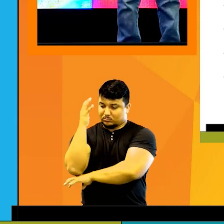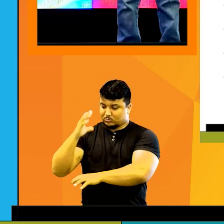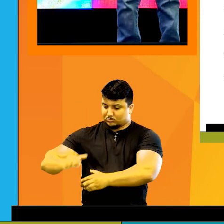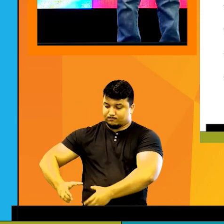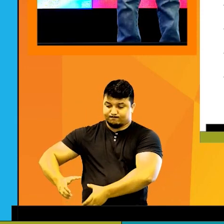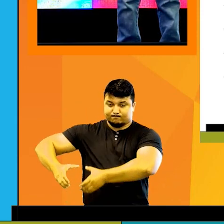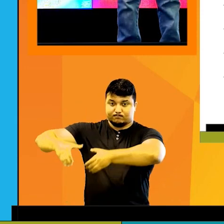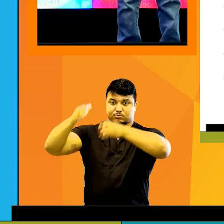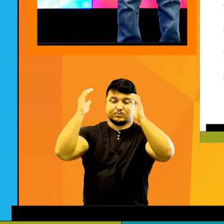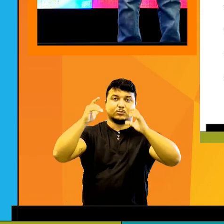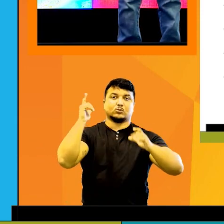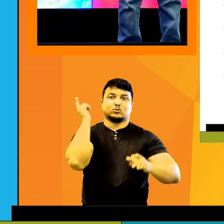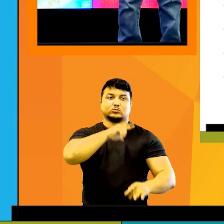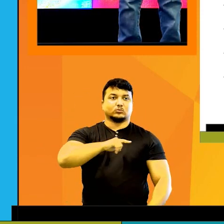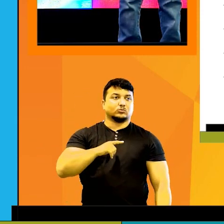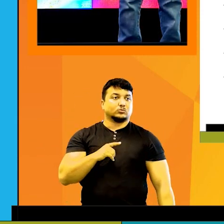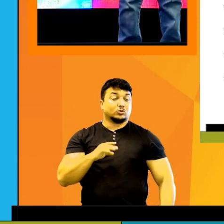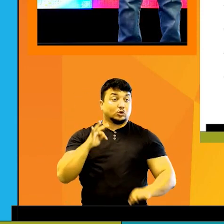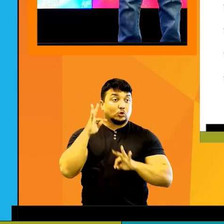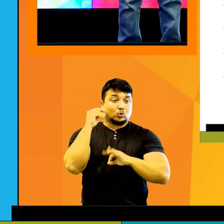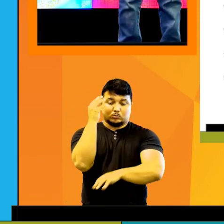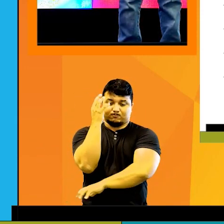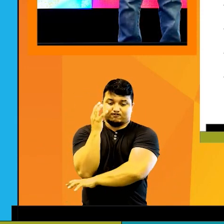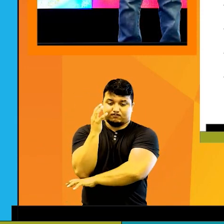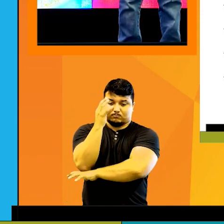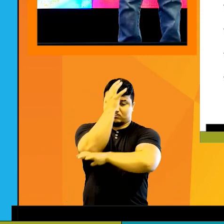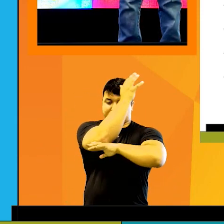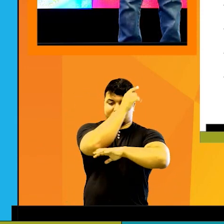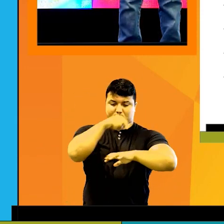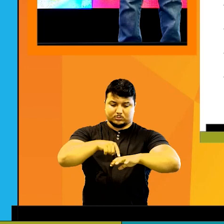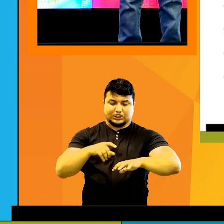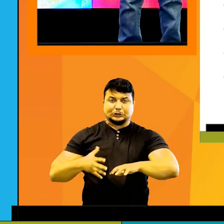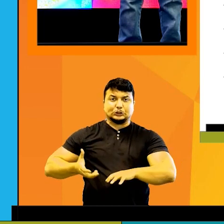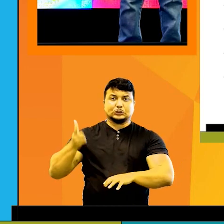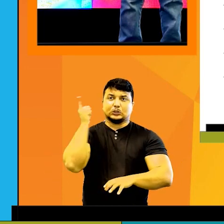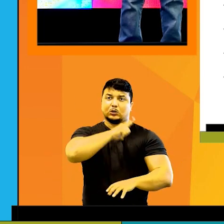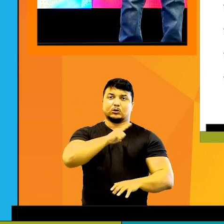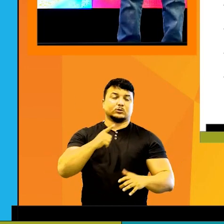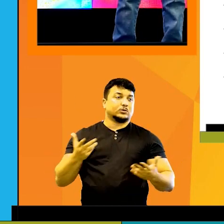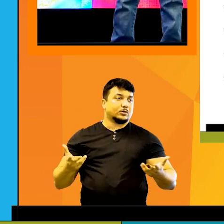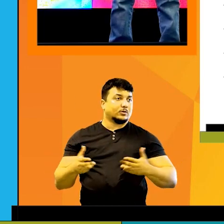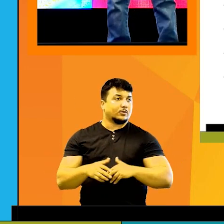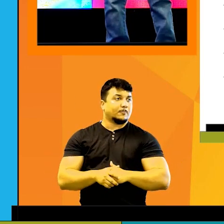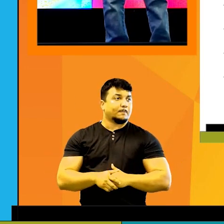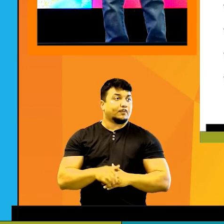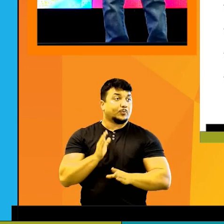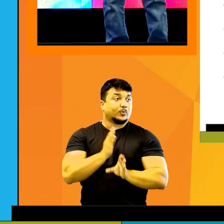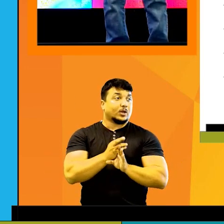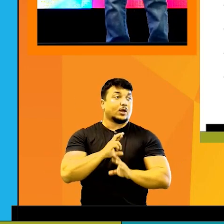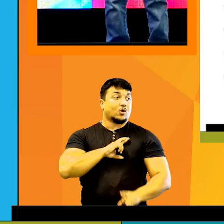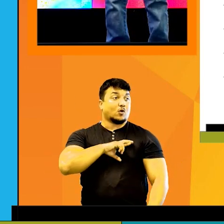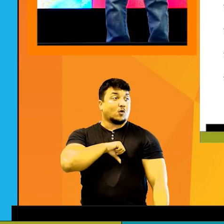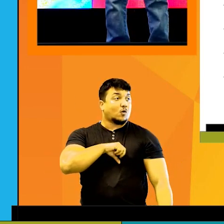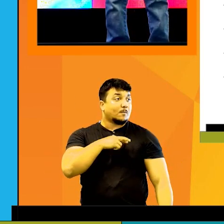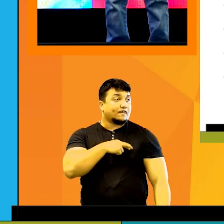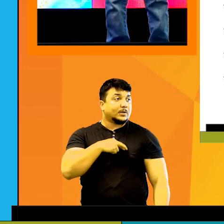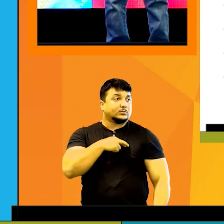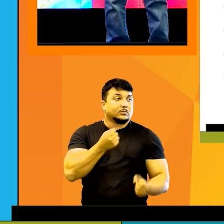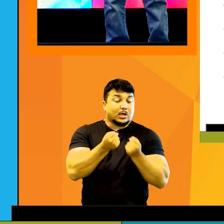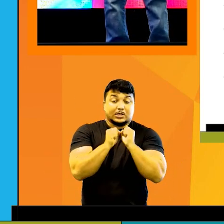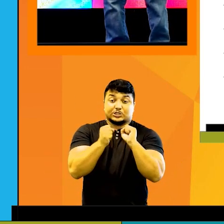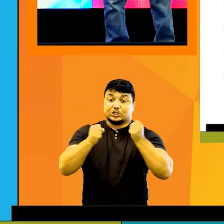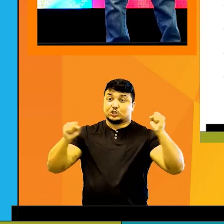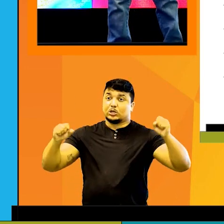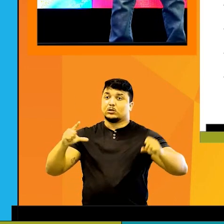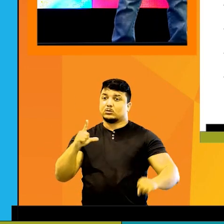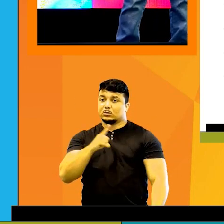coqueiro inteiro, com raiz e tudo, negócio uma palhinha. Porque o romantismo tem essa tendência ao exagero.